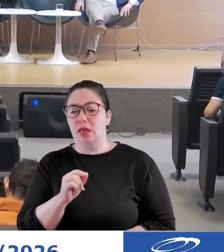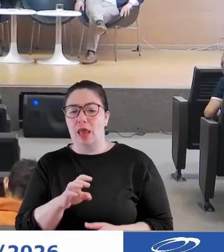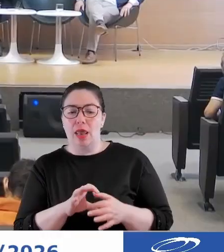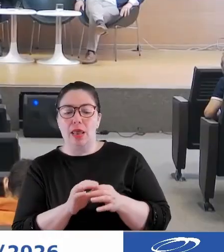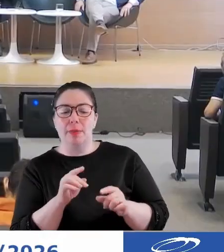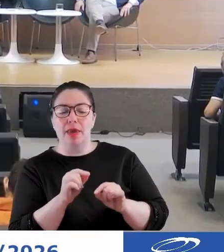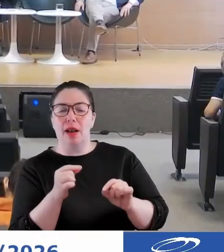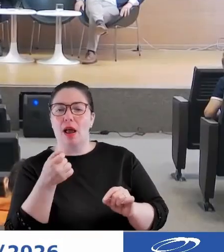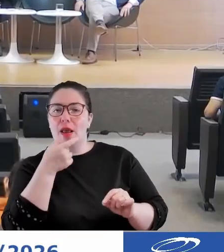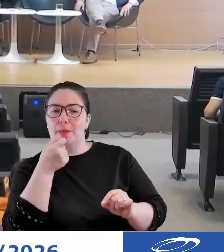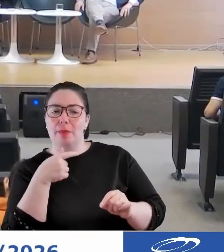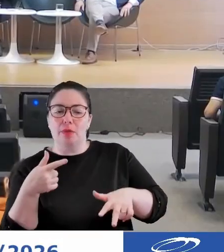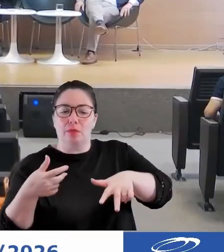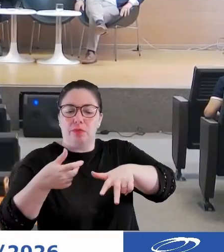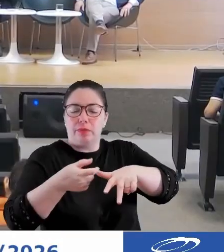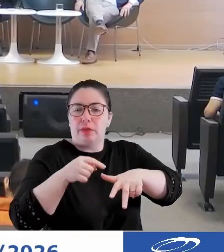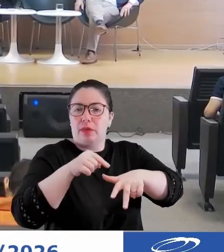o biovidro mesmo?